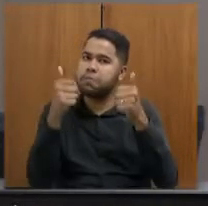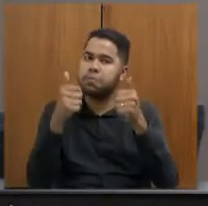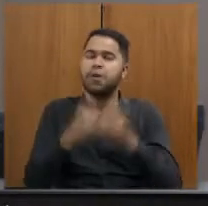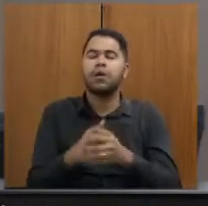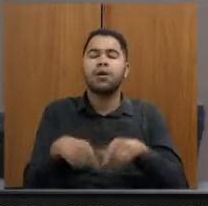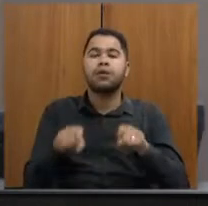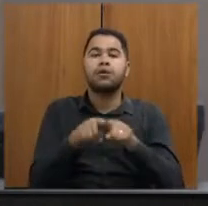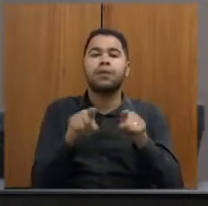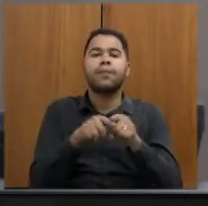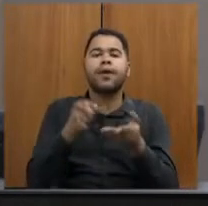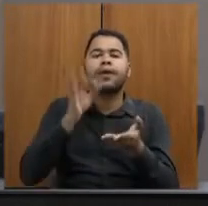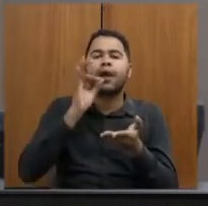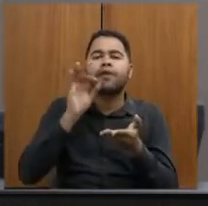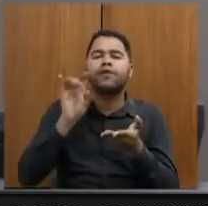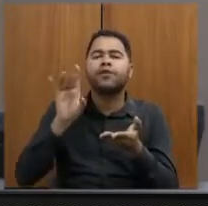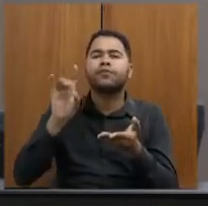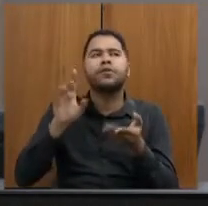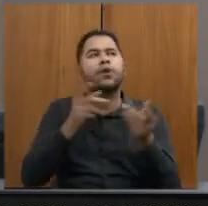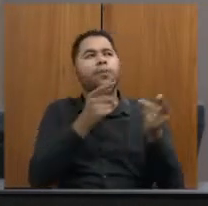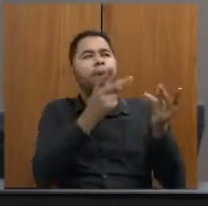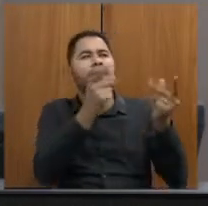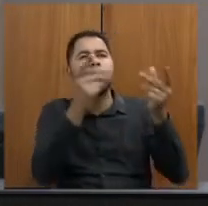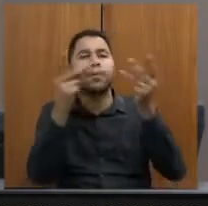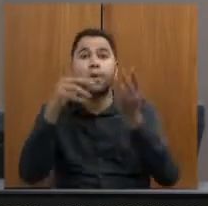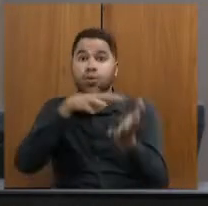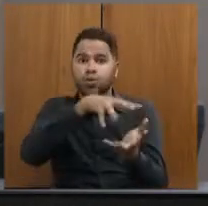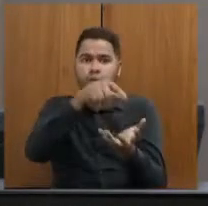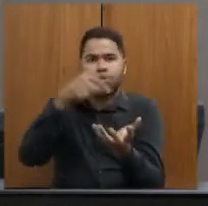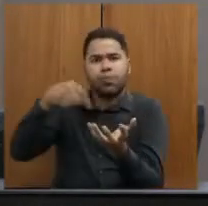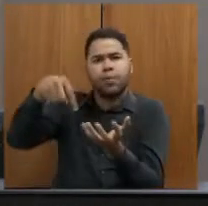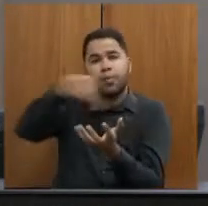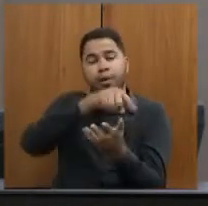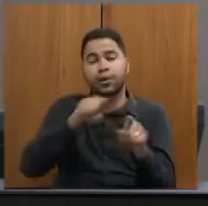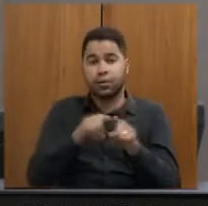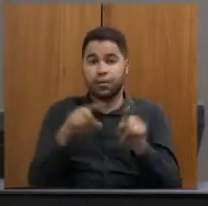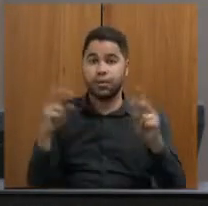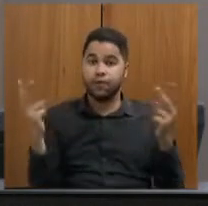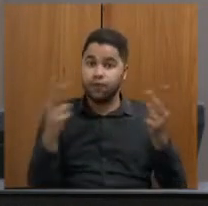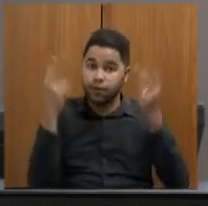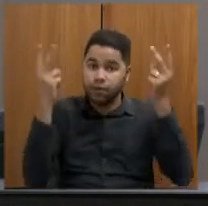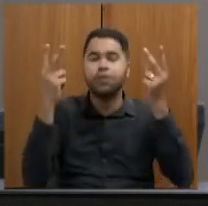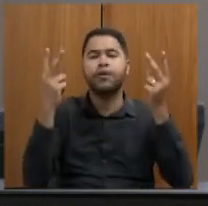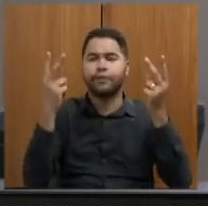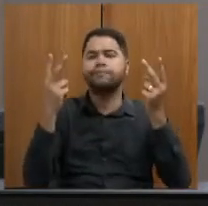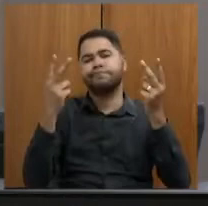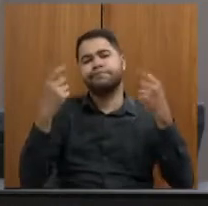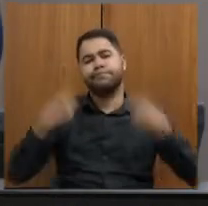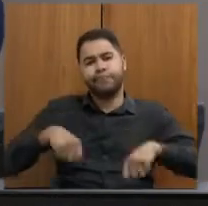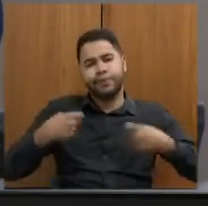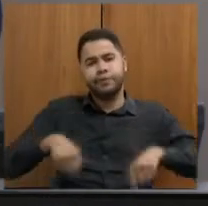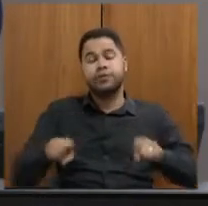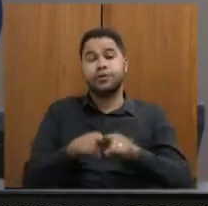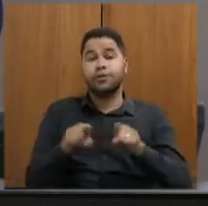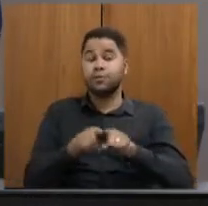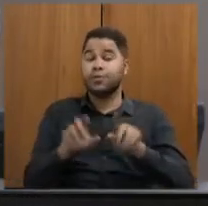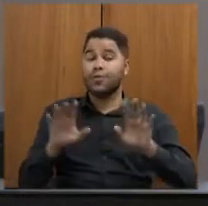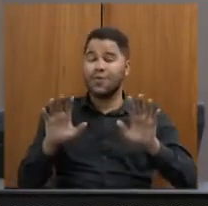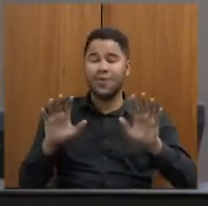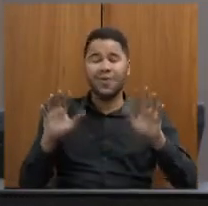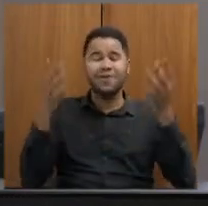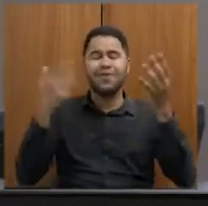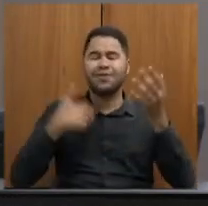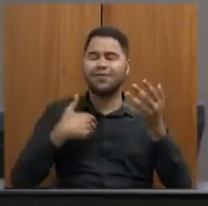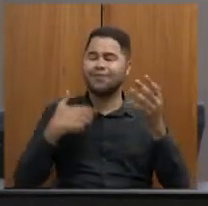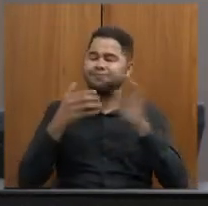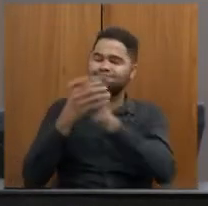especiais aí sendo comercializados no mundo inteiro e a valorização nós temos que cada vez mais valorizar E isso e foi um evento que